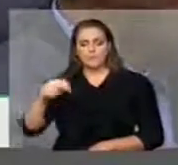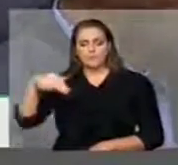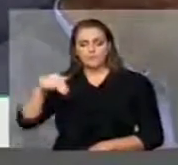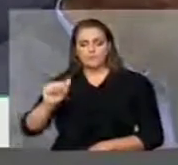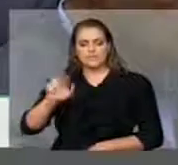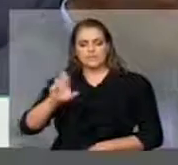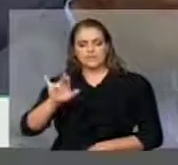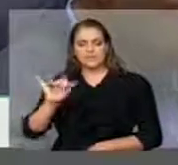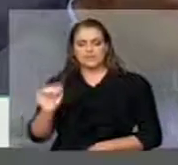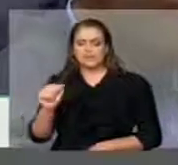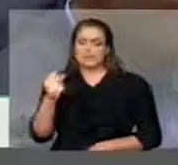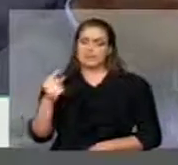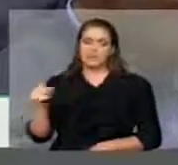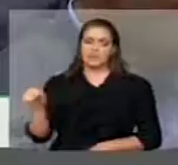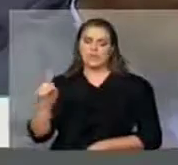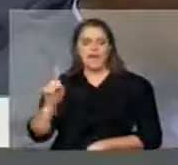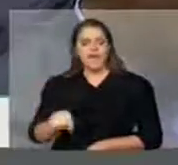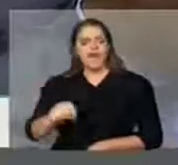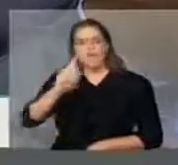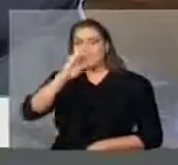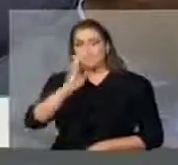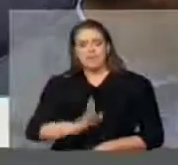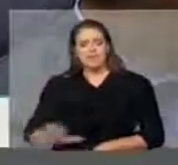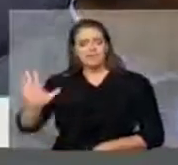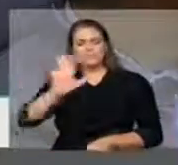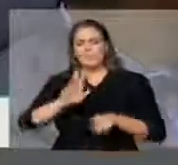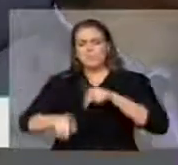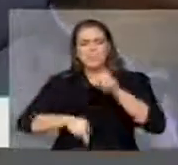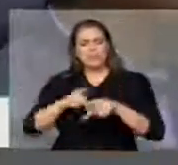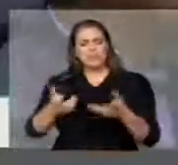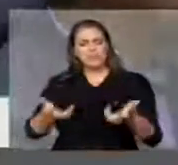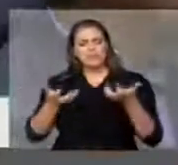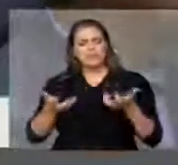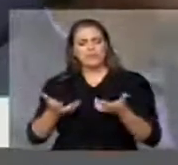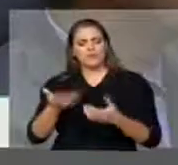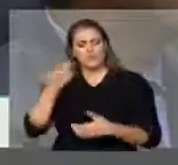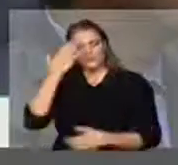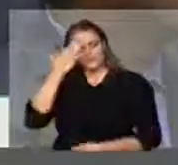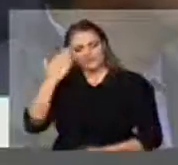brasileiro expressada por esta ordem milenar que é a maçonaria. Muito obrigado, senhor presidente.